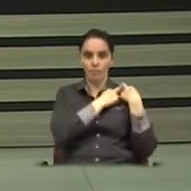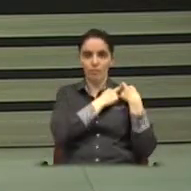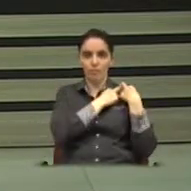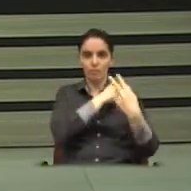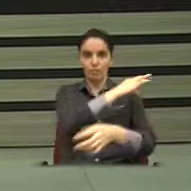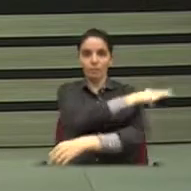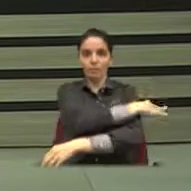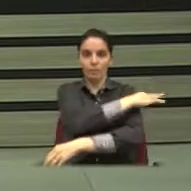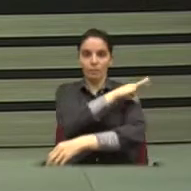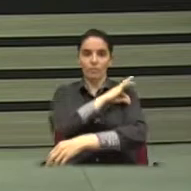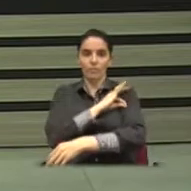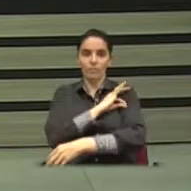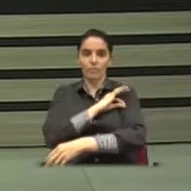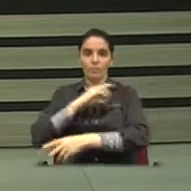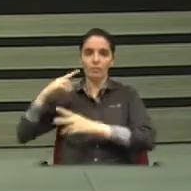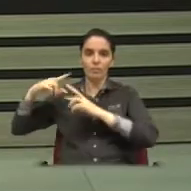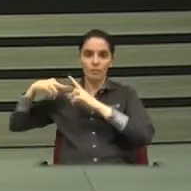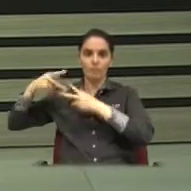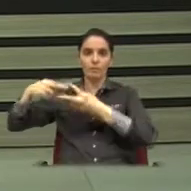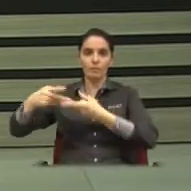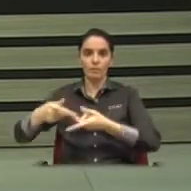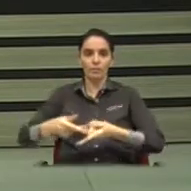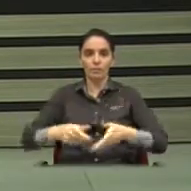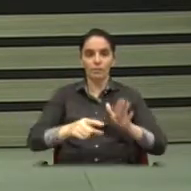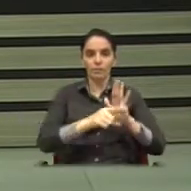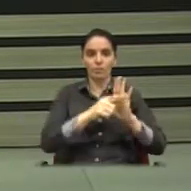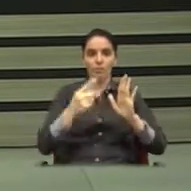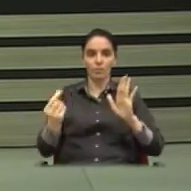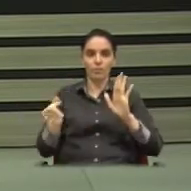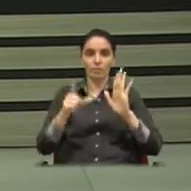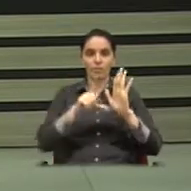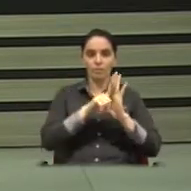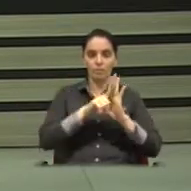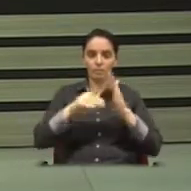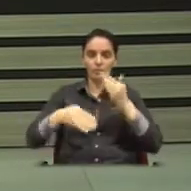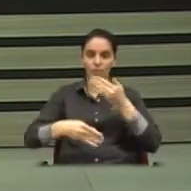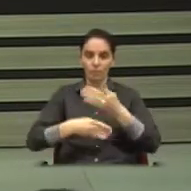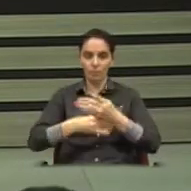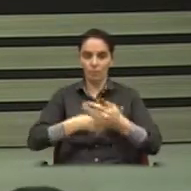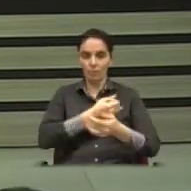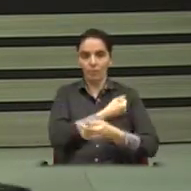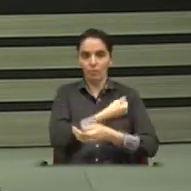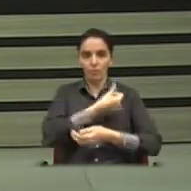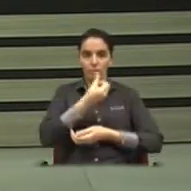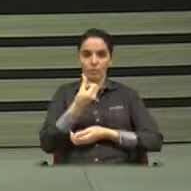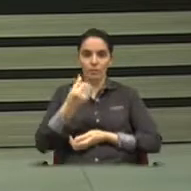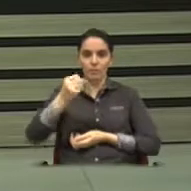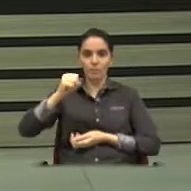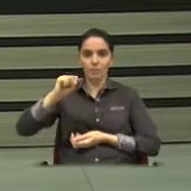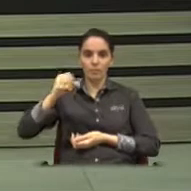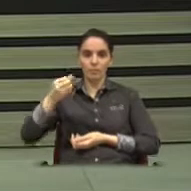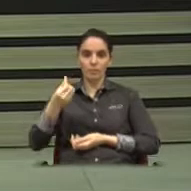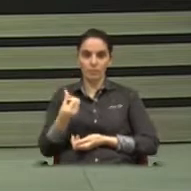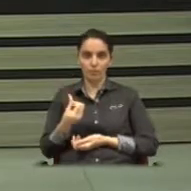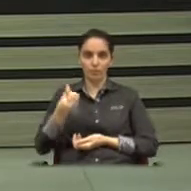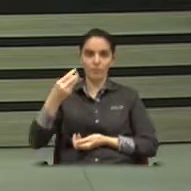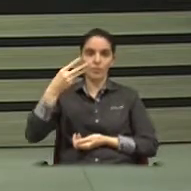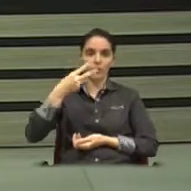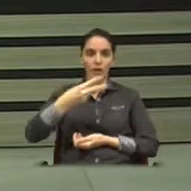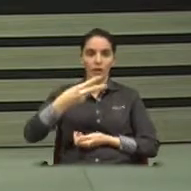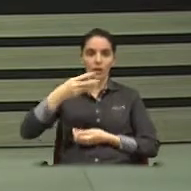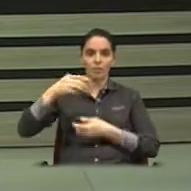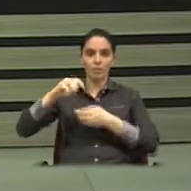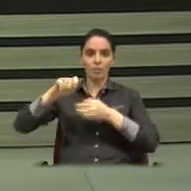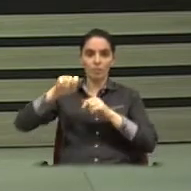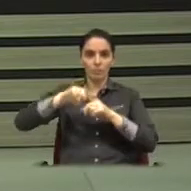26/2017, de autoria do excelentíssimo senhor prefeito municipal, que altera dispositivos da lei complementar número 686,